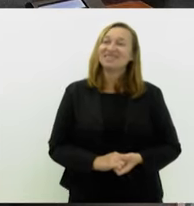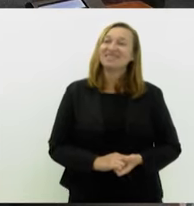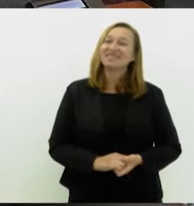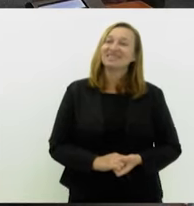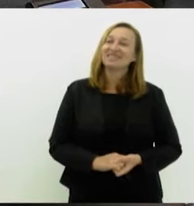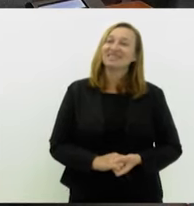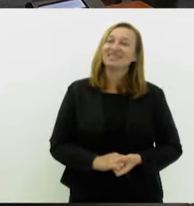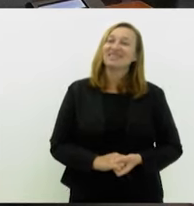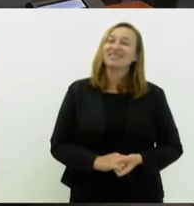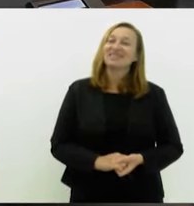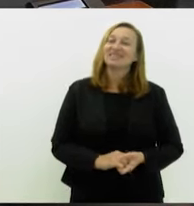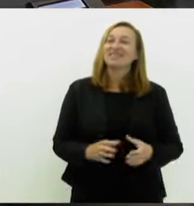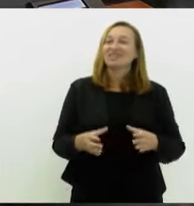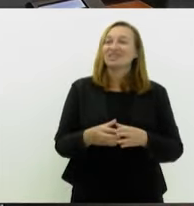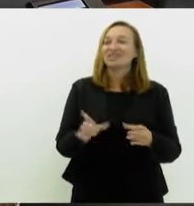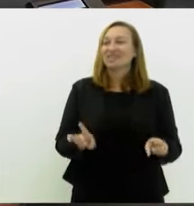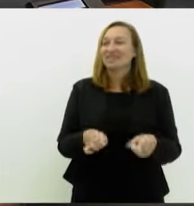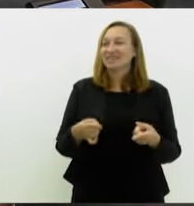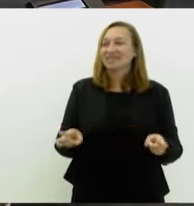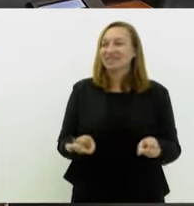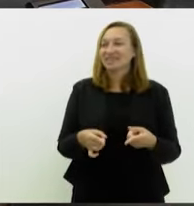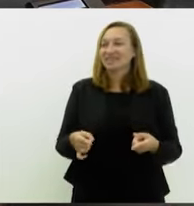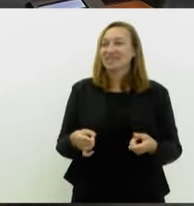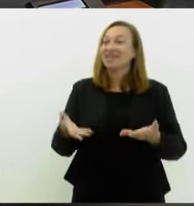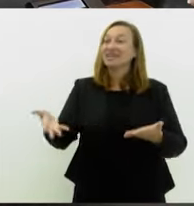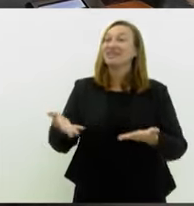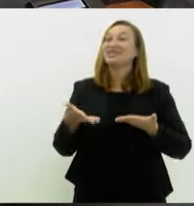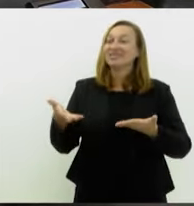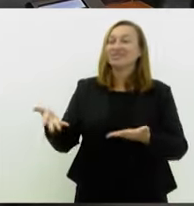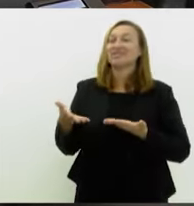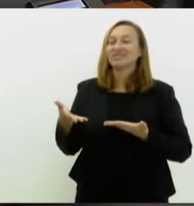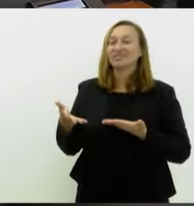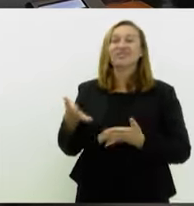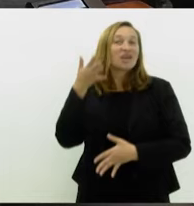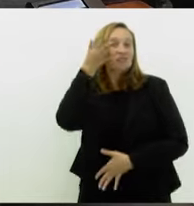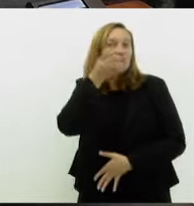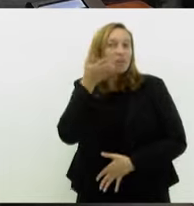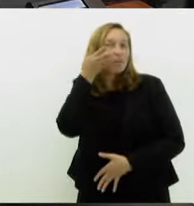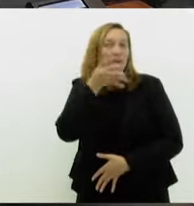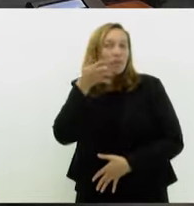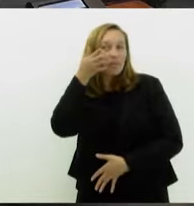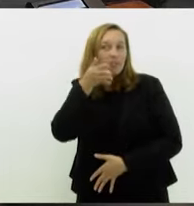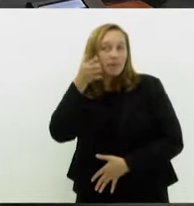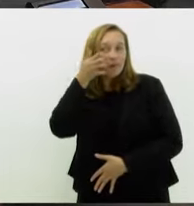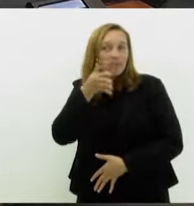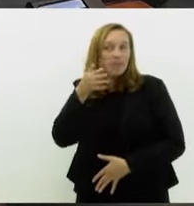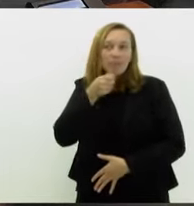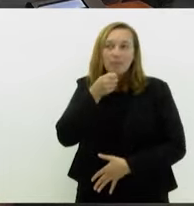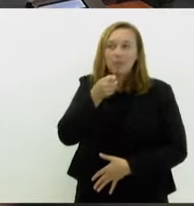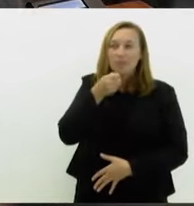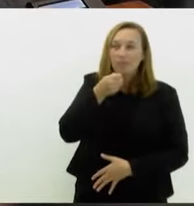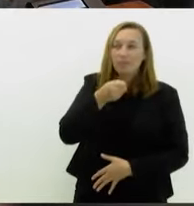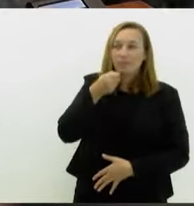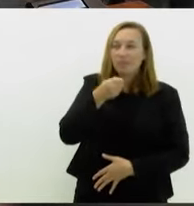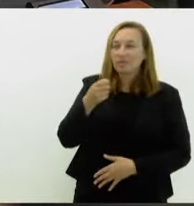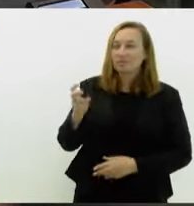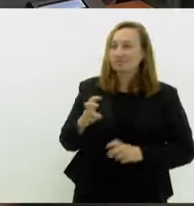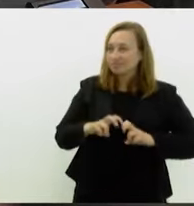orquestra vai tocar enquanto as convidadas palestrantes as painelistas vão tomar